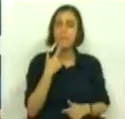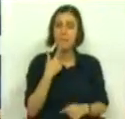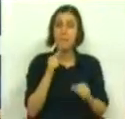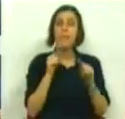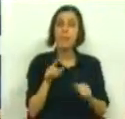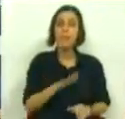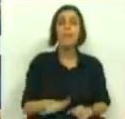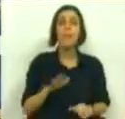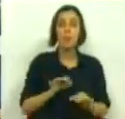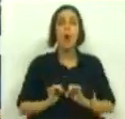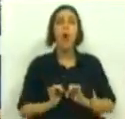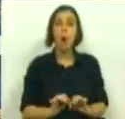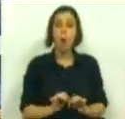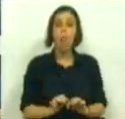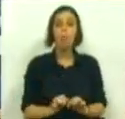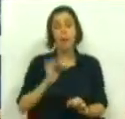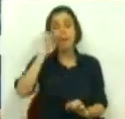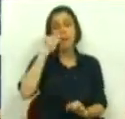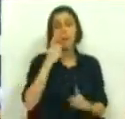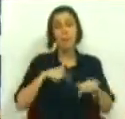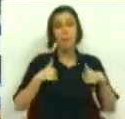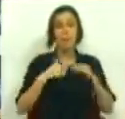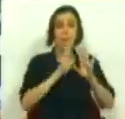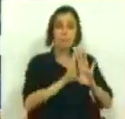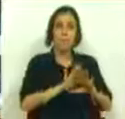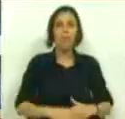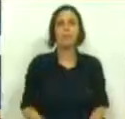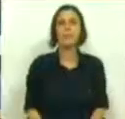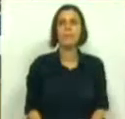que, nesse caso, a oposição será vítima de si própria.